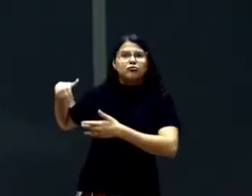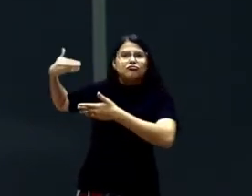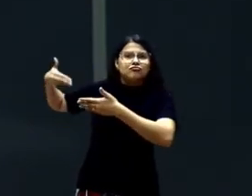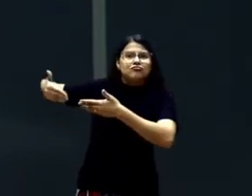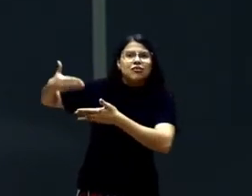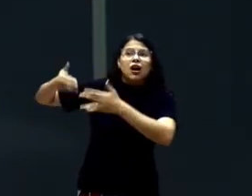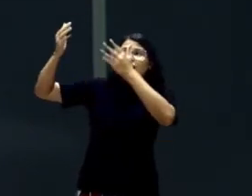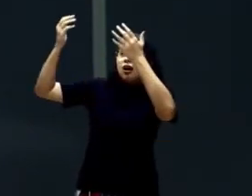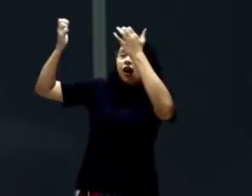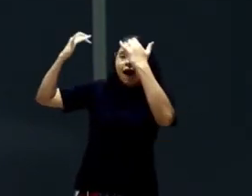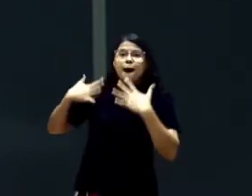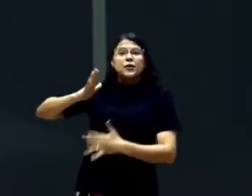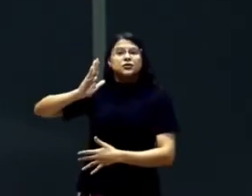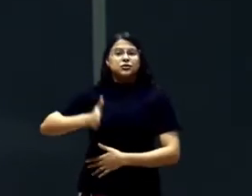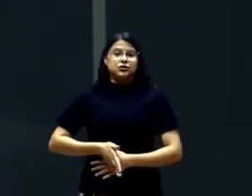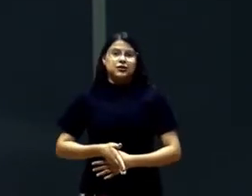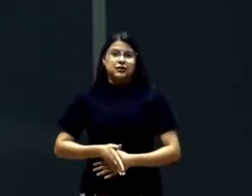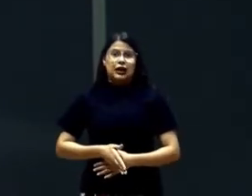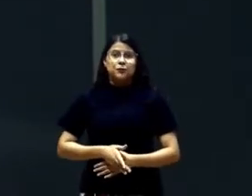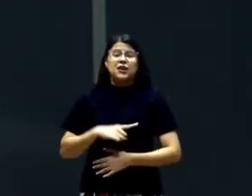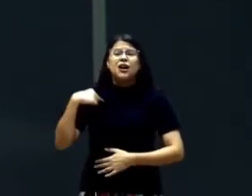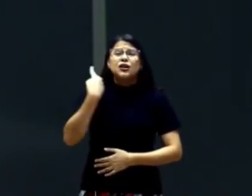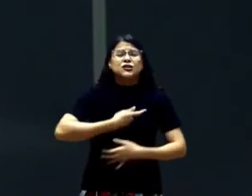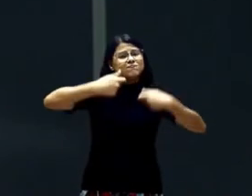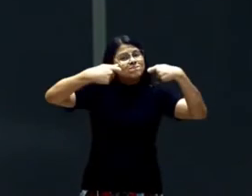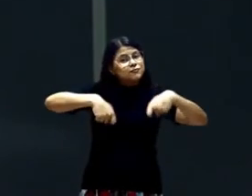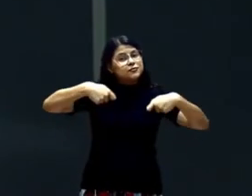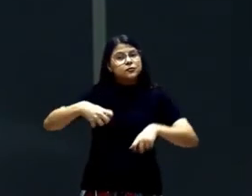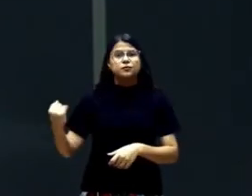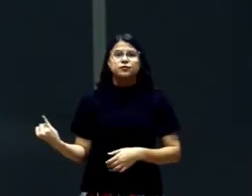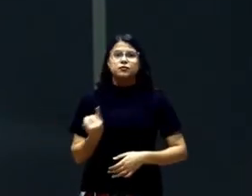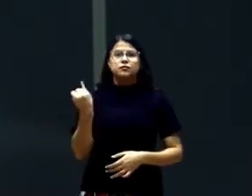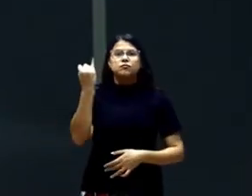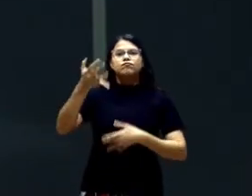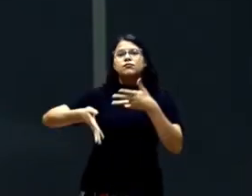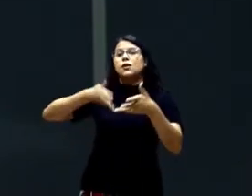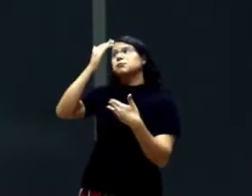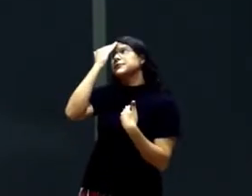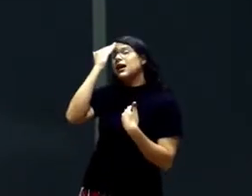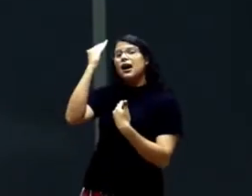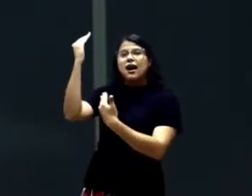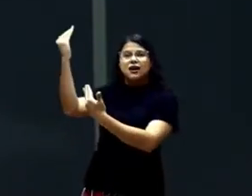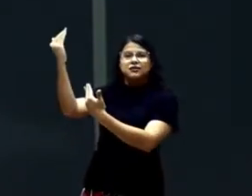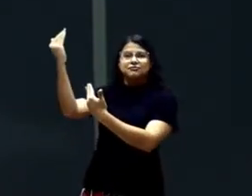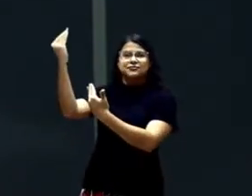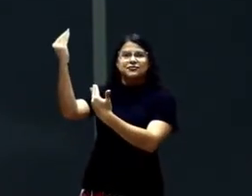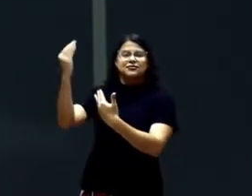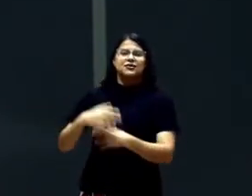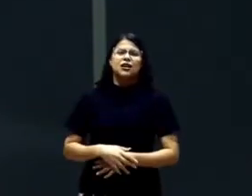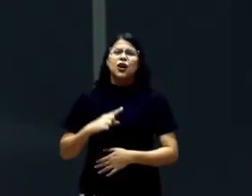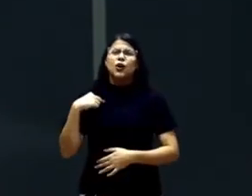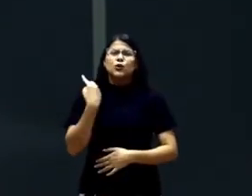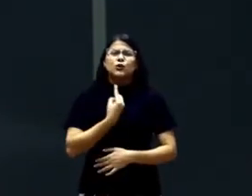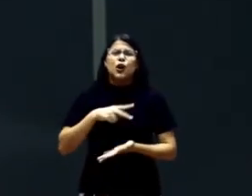casa. É motivo para agradecermos, é motivo para a gente passar períodos